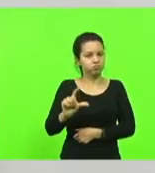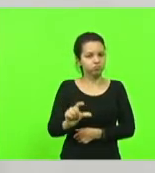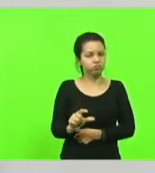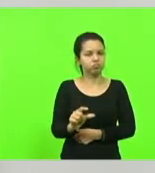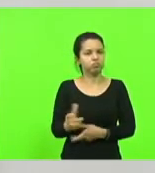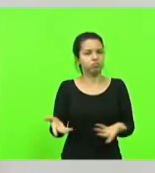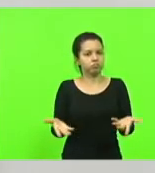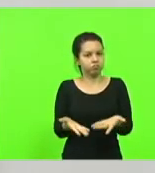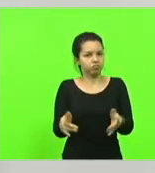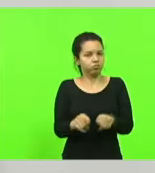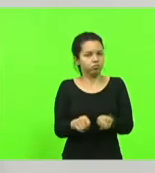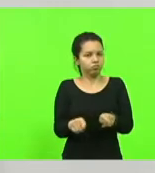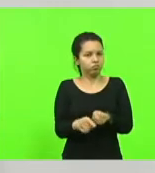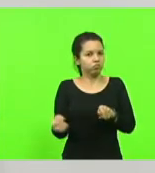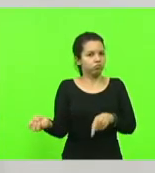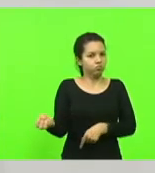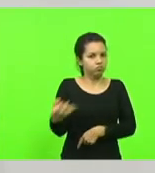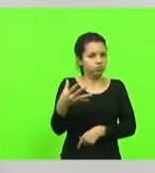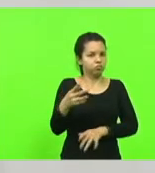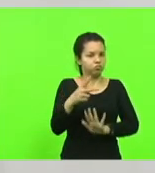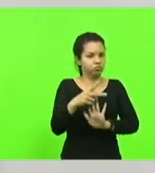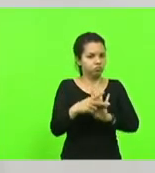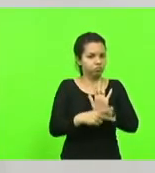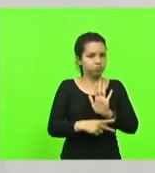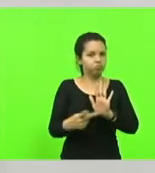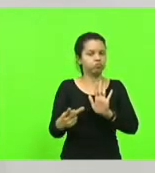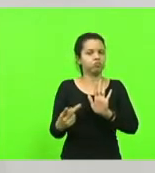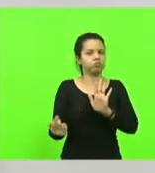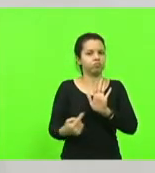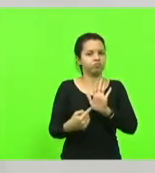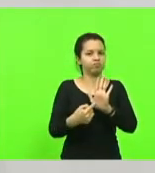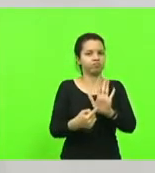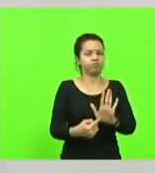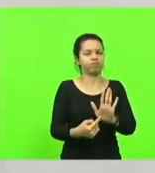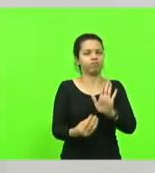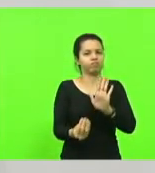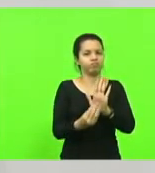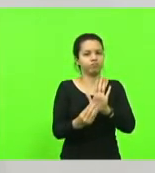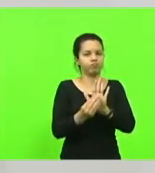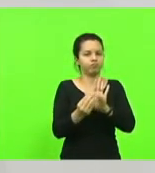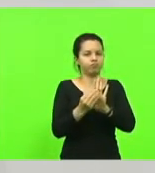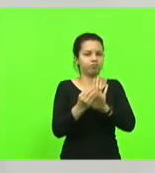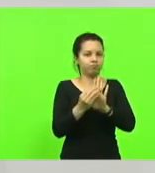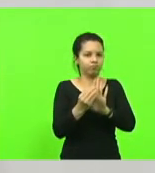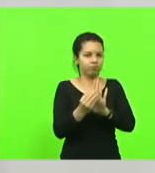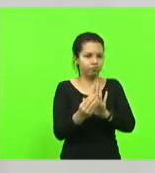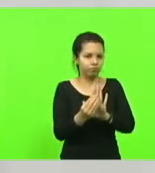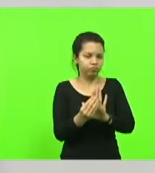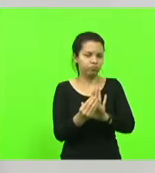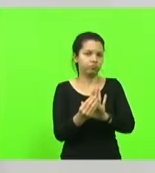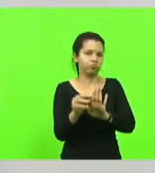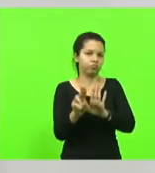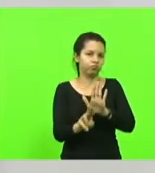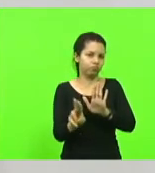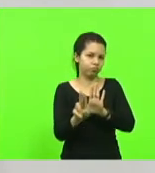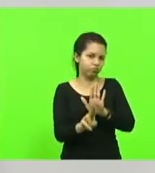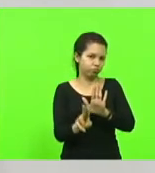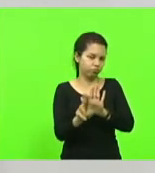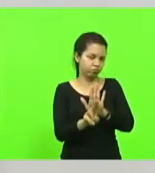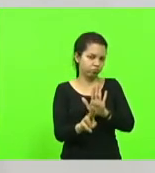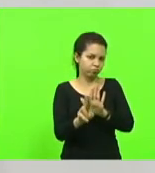trouxeram um novo projeto que estabelece as diretrizes e critérios para a utilização